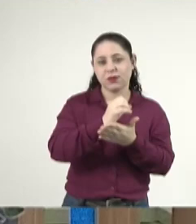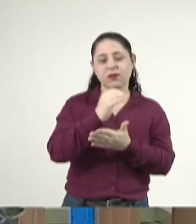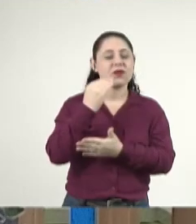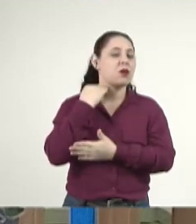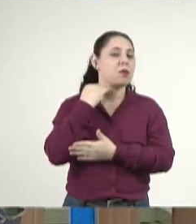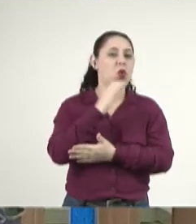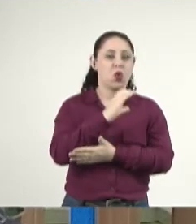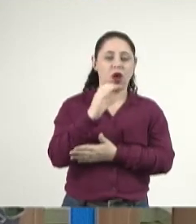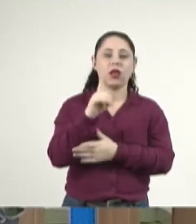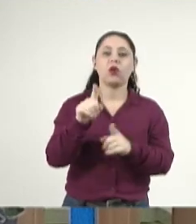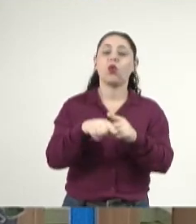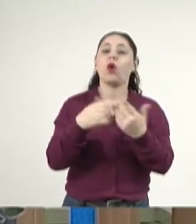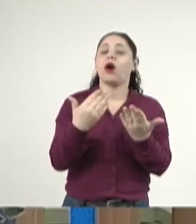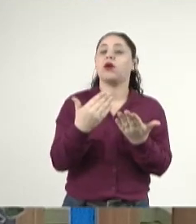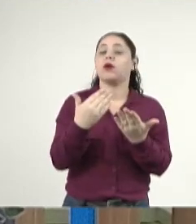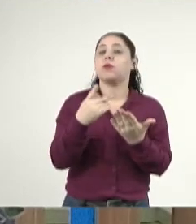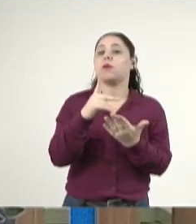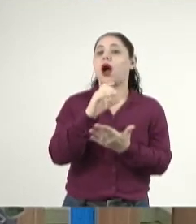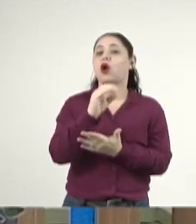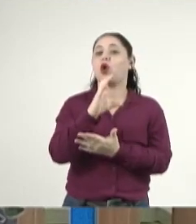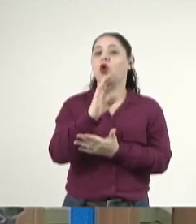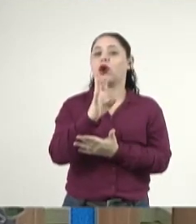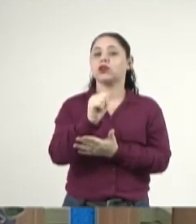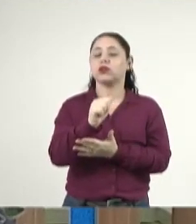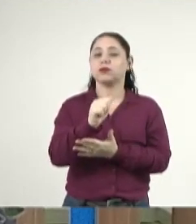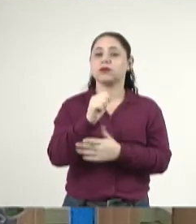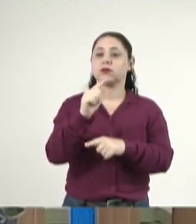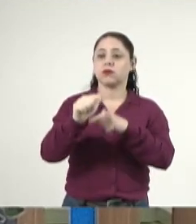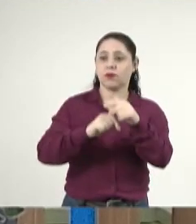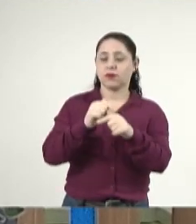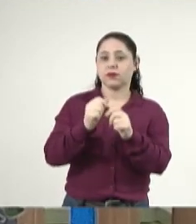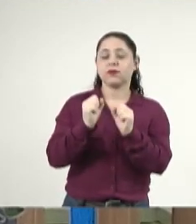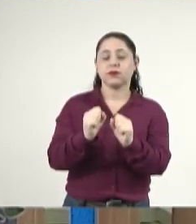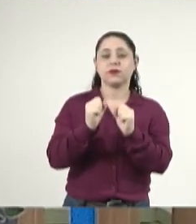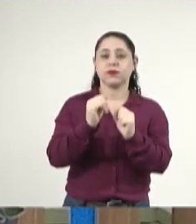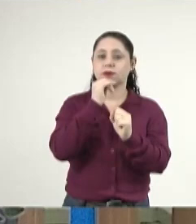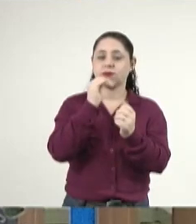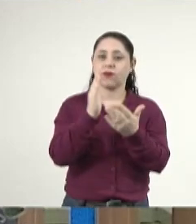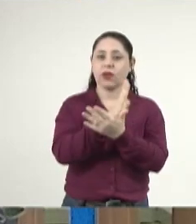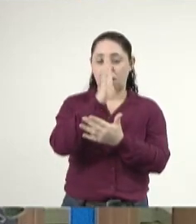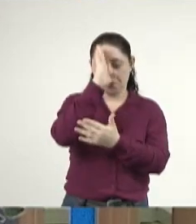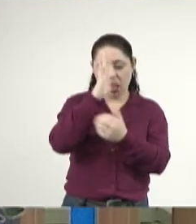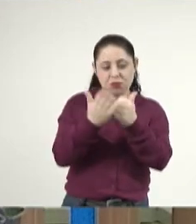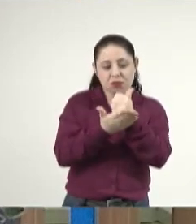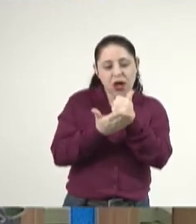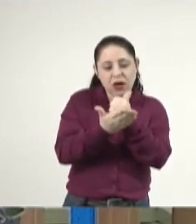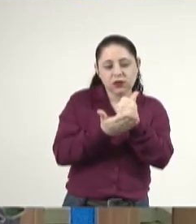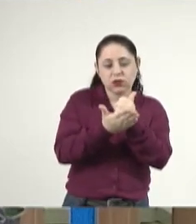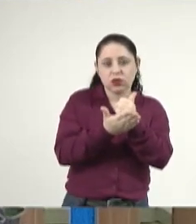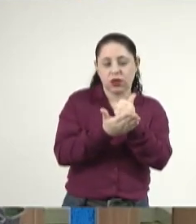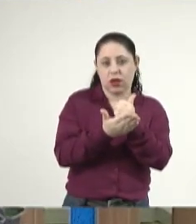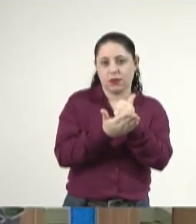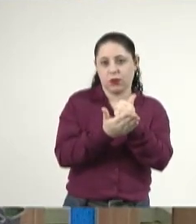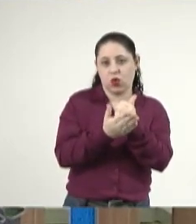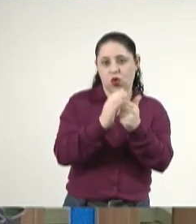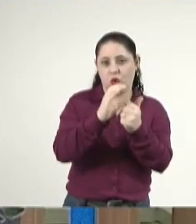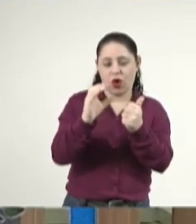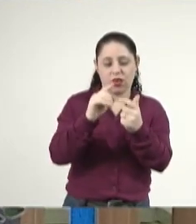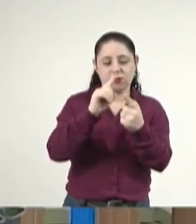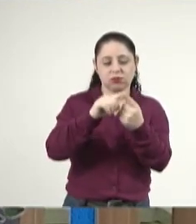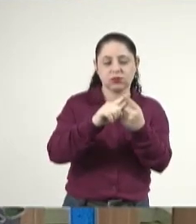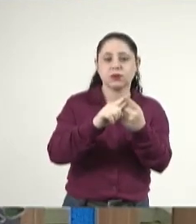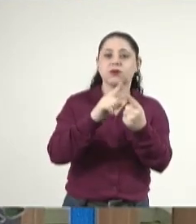atendimento com relação ao pacote de serviços da conta, que há a previsão de uma cesta básica, uma cesta essencial de serviços e que